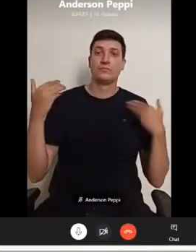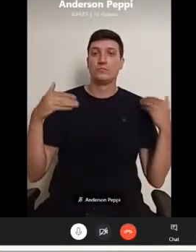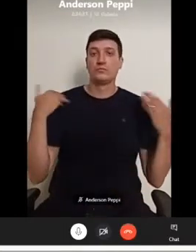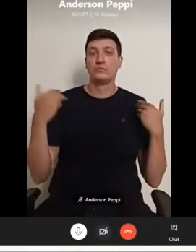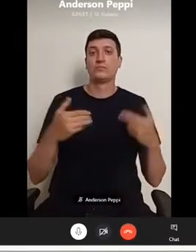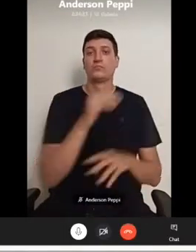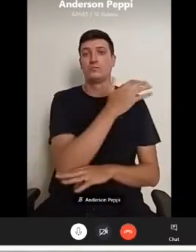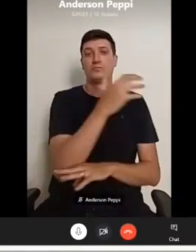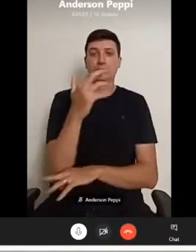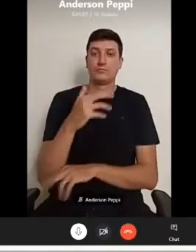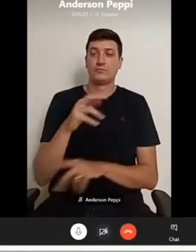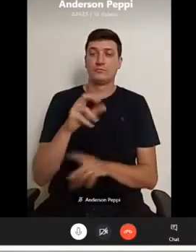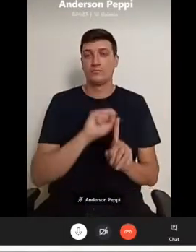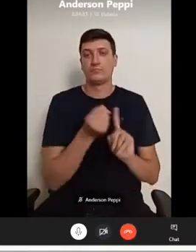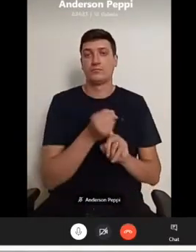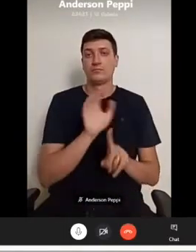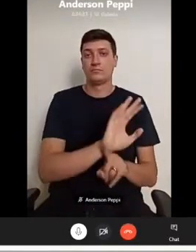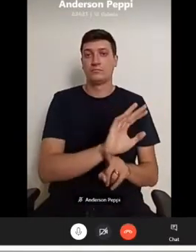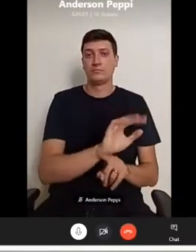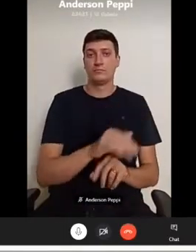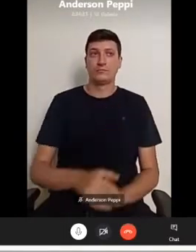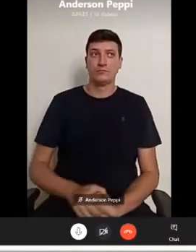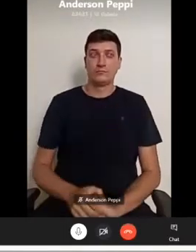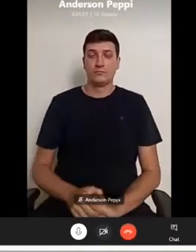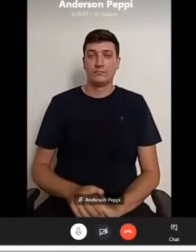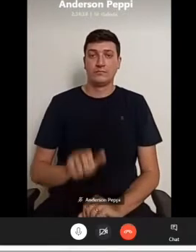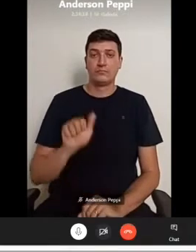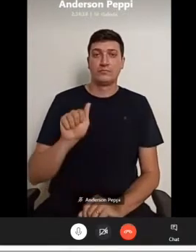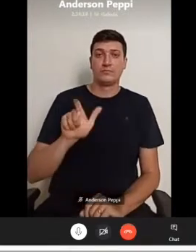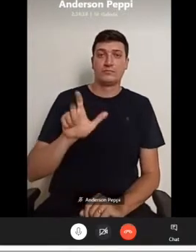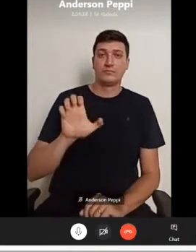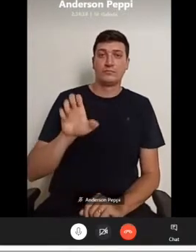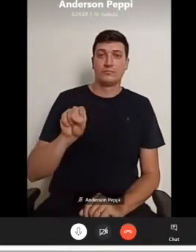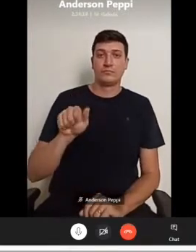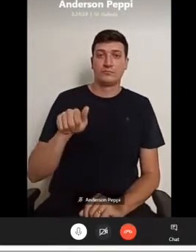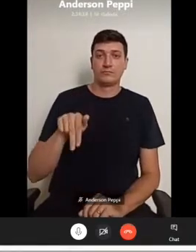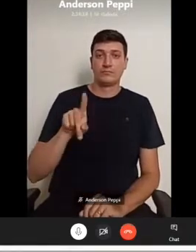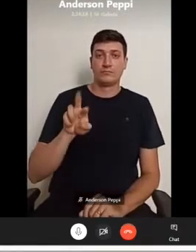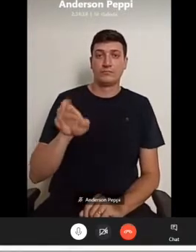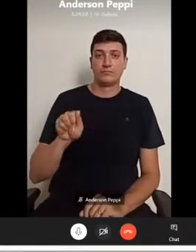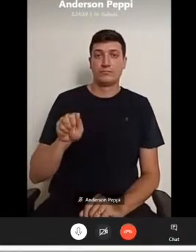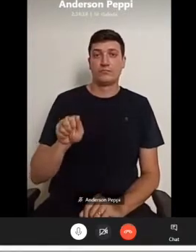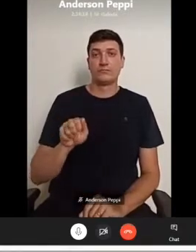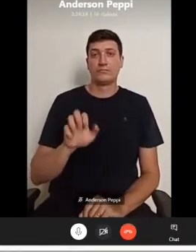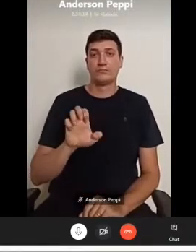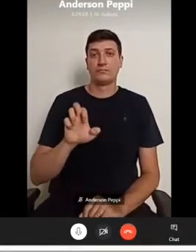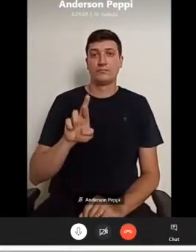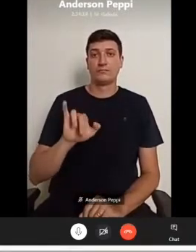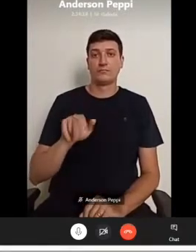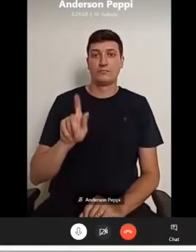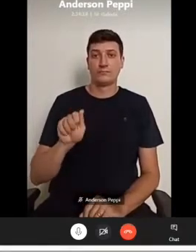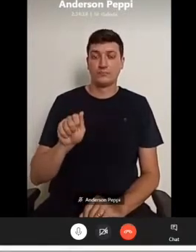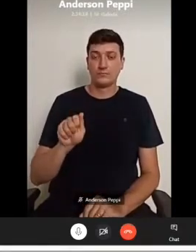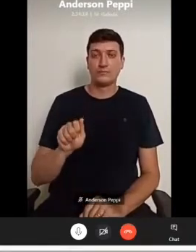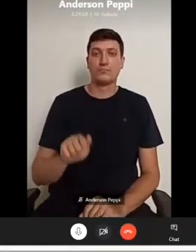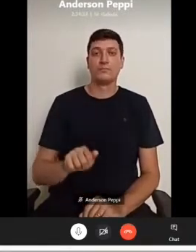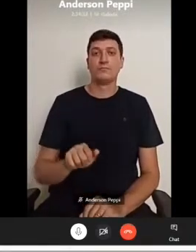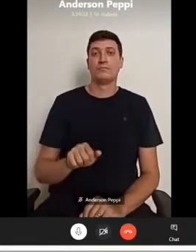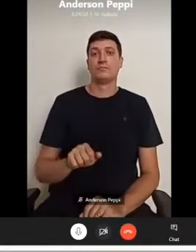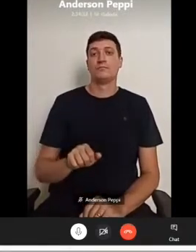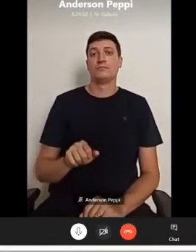Social. Alessandra Luquezzi de Oliveira, Érica Cristina Lial Tiago, Laudo Gomes da